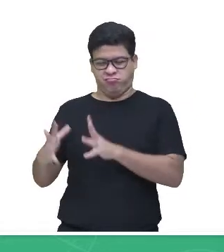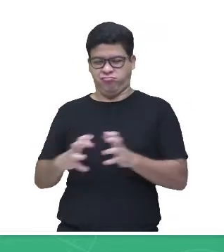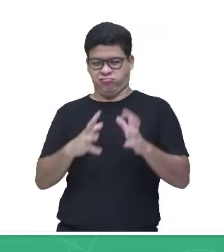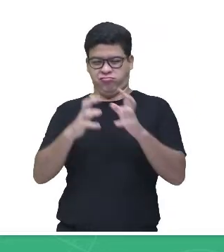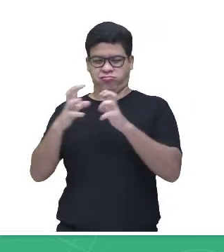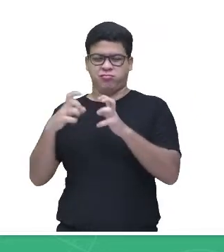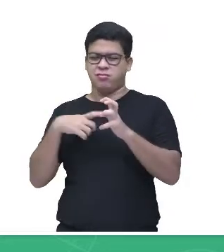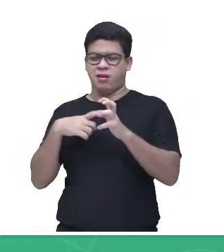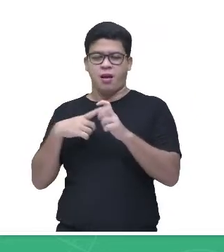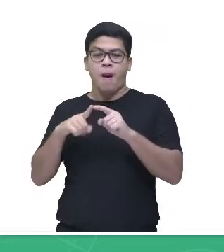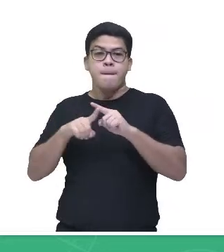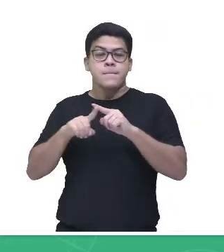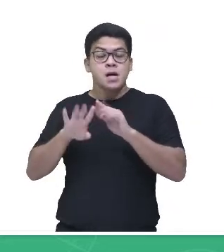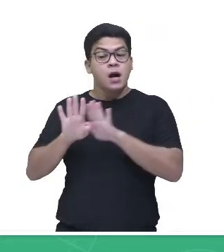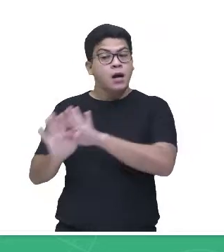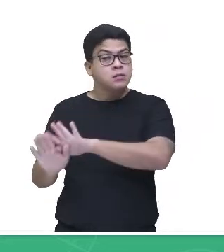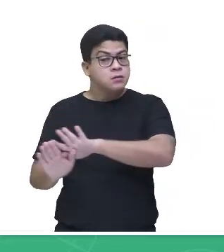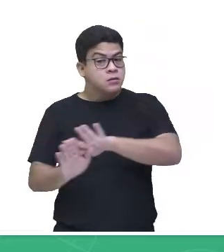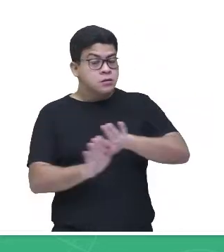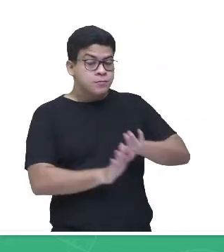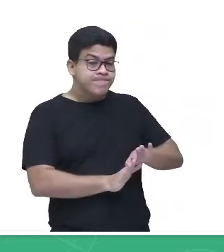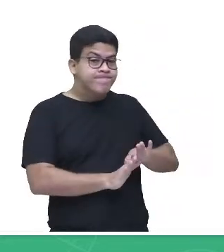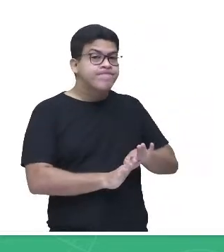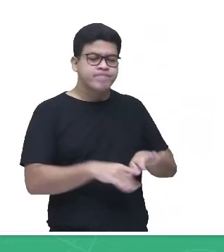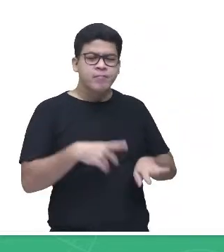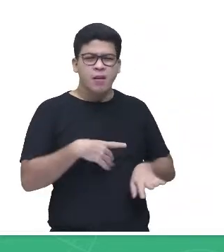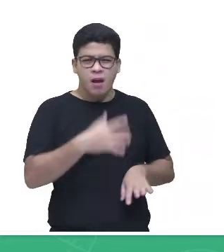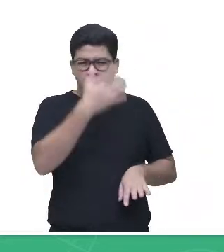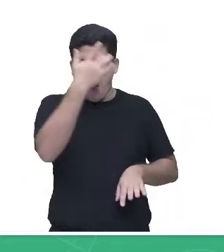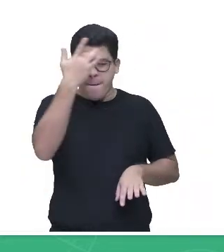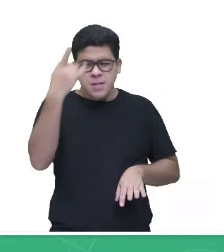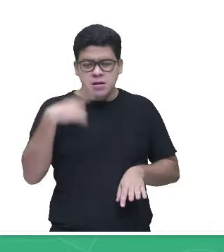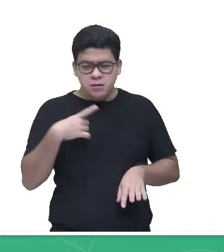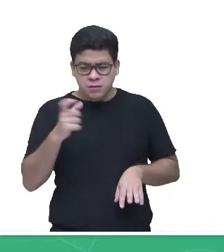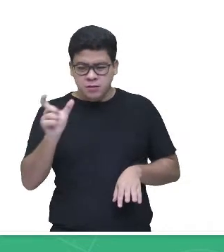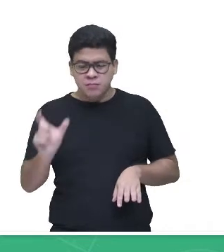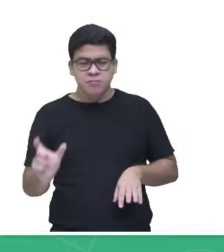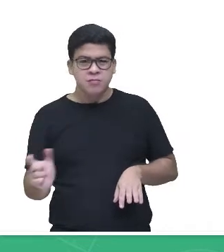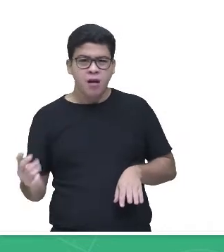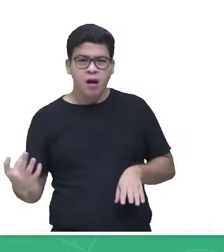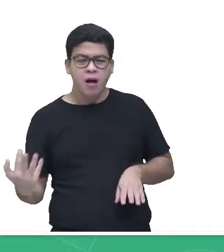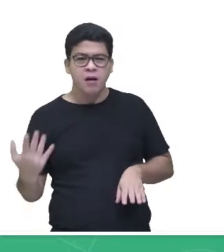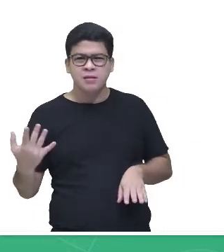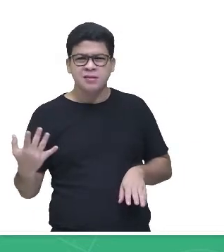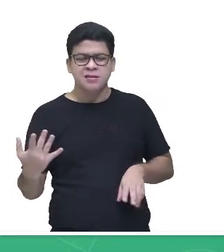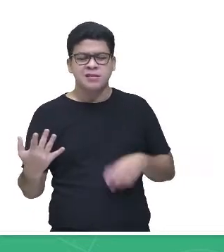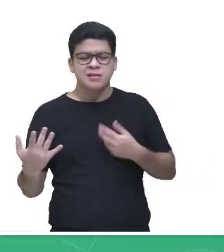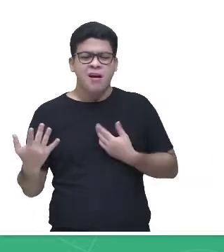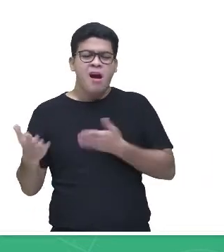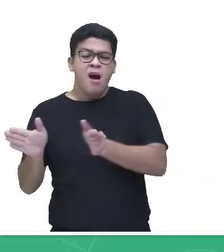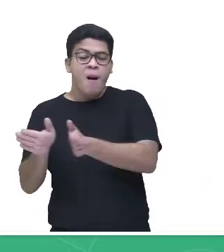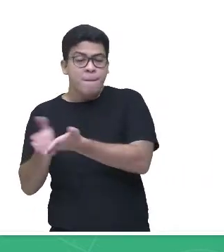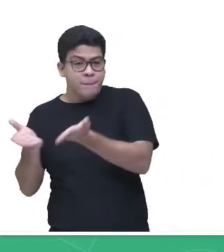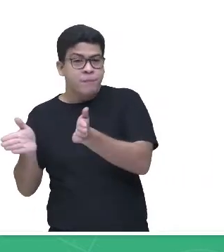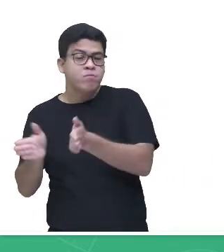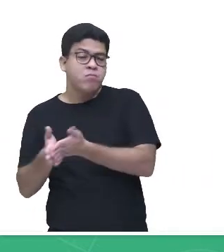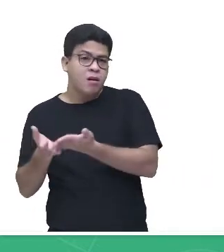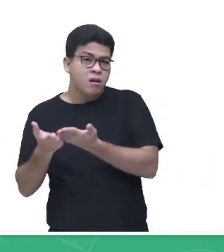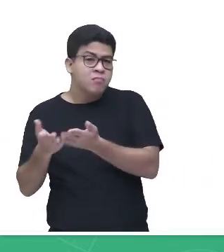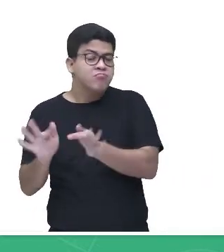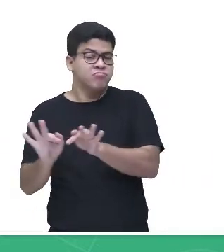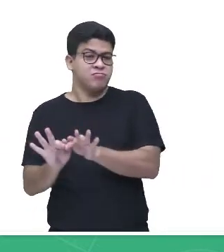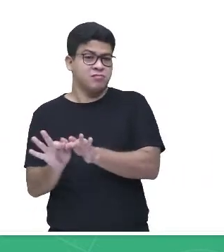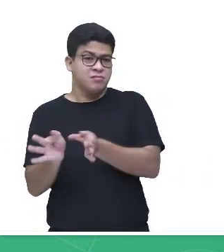que em contrapartida, muitas pessoas estavam longe de uma boa qualidade de vida. E aí, como eu já